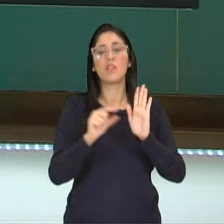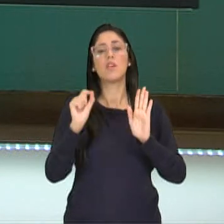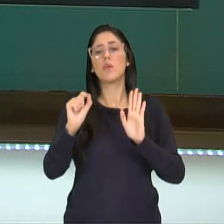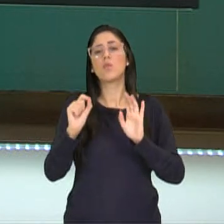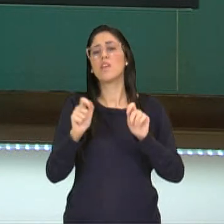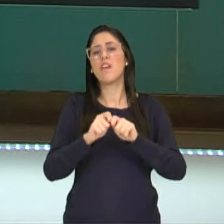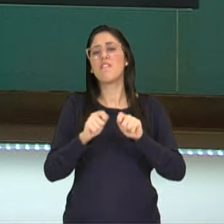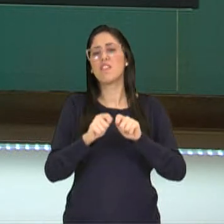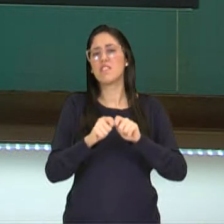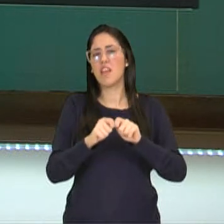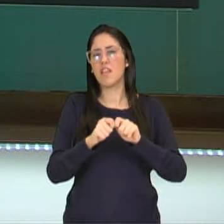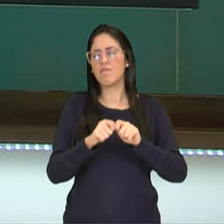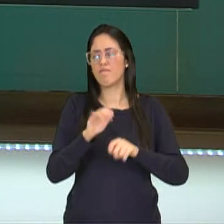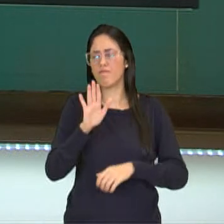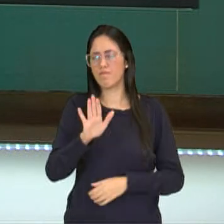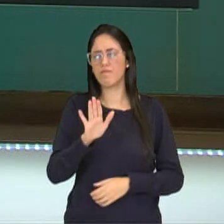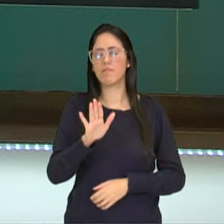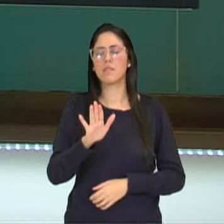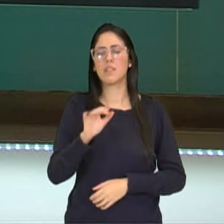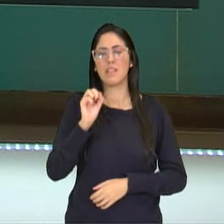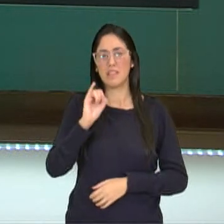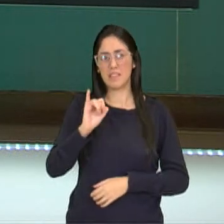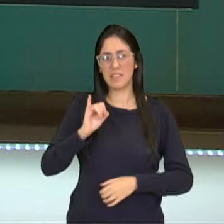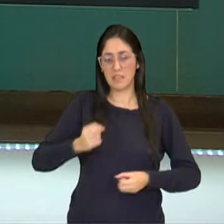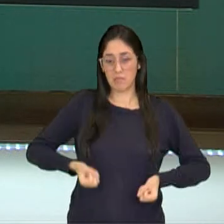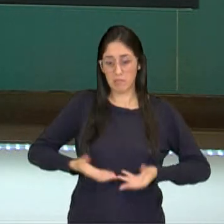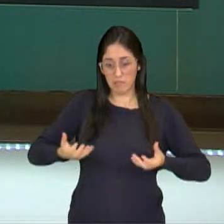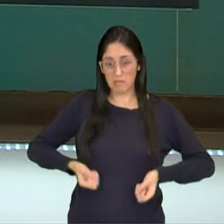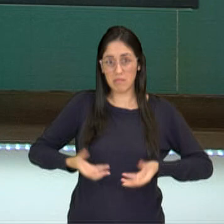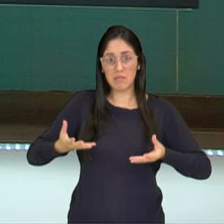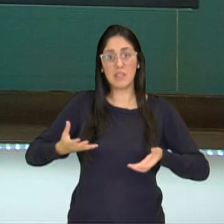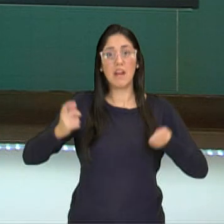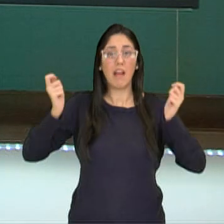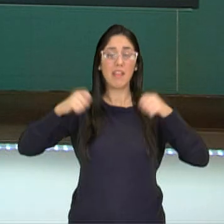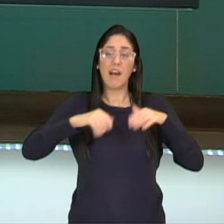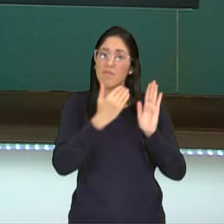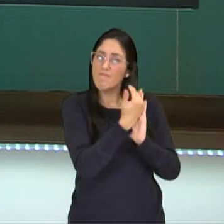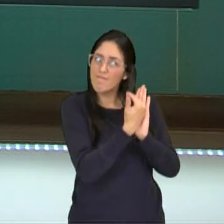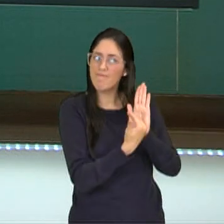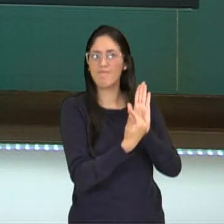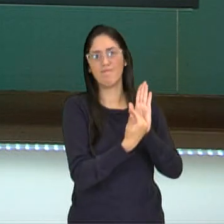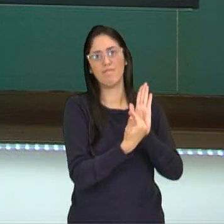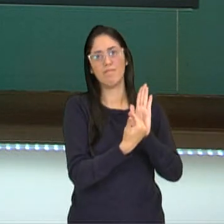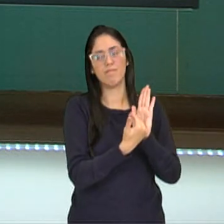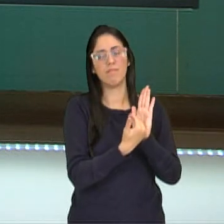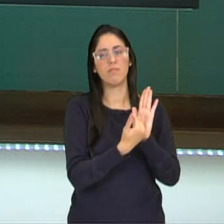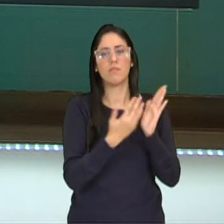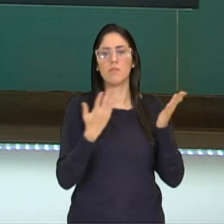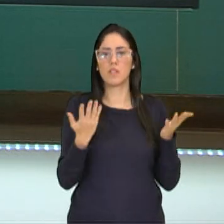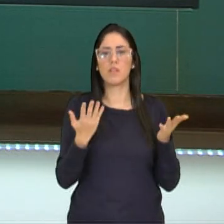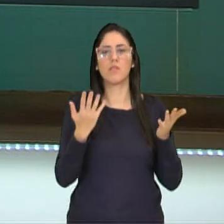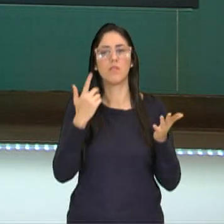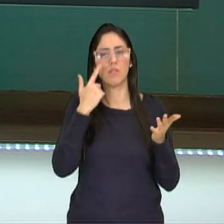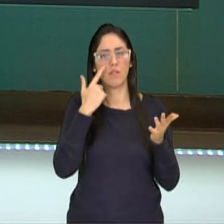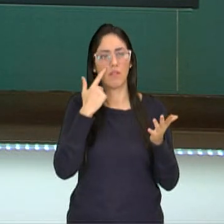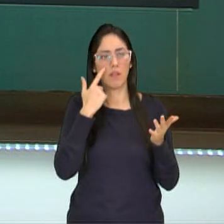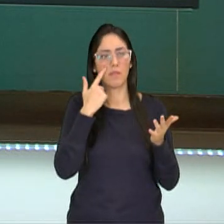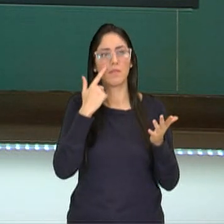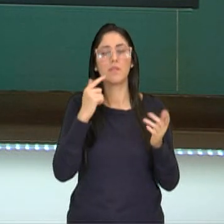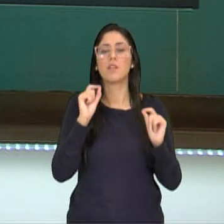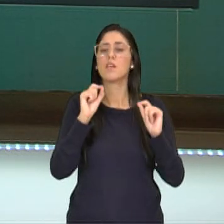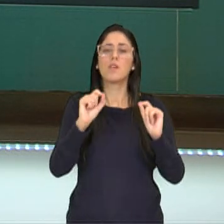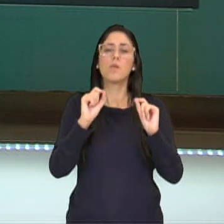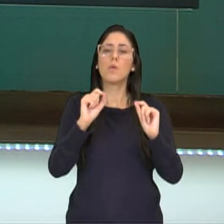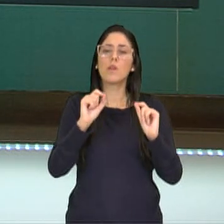para melhorar? Vamos ver aquelas despesas que podem ser reduzidas, né? Então, dentro dele ali, a gente vai ver o que nós